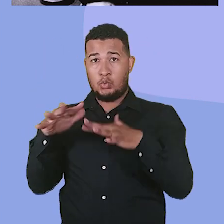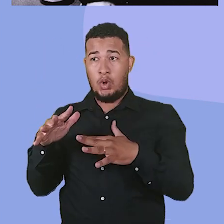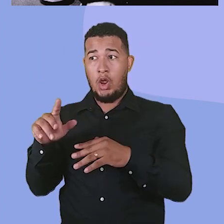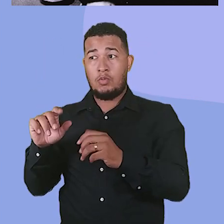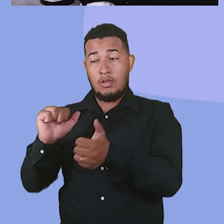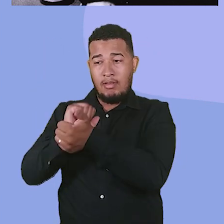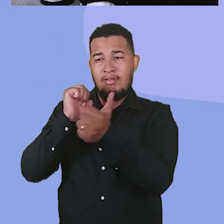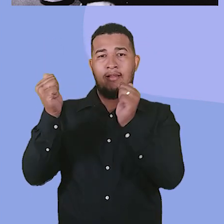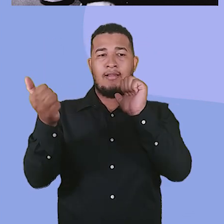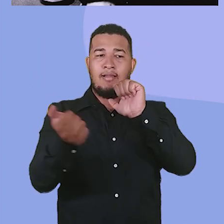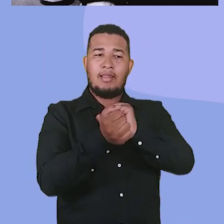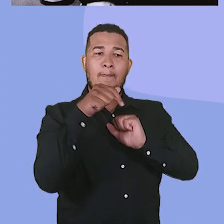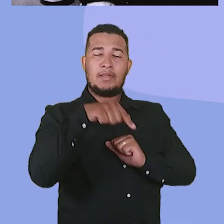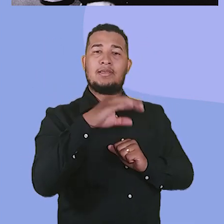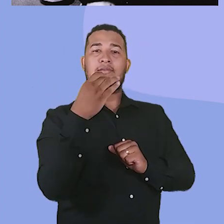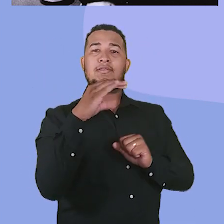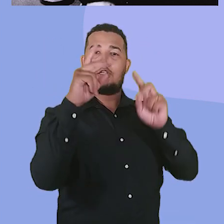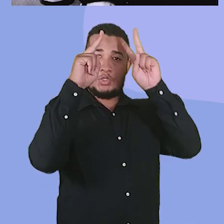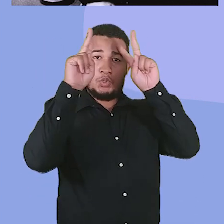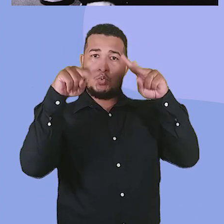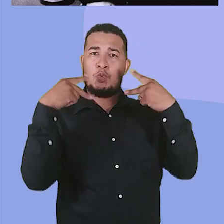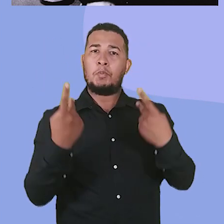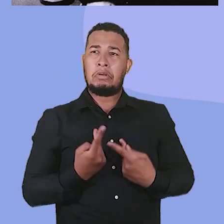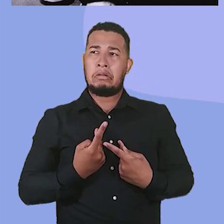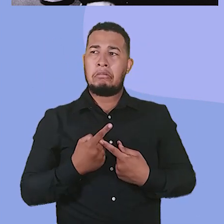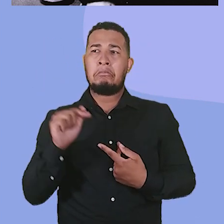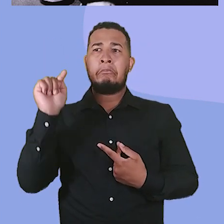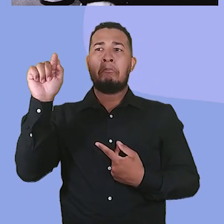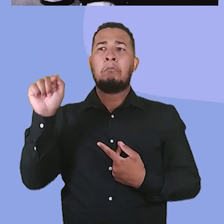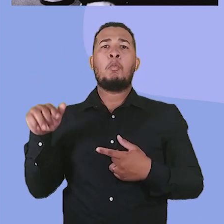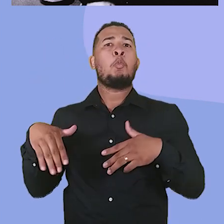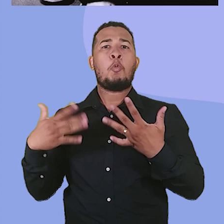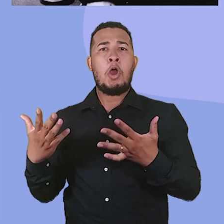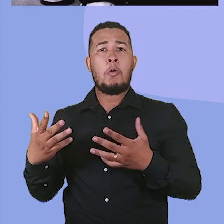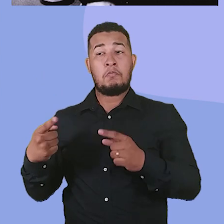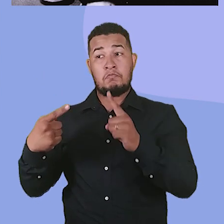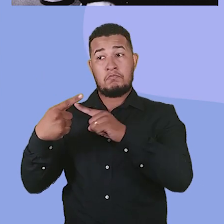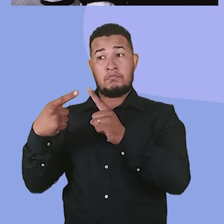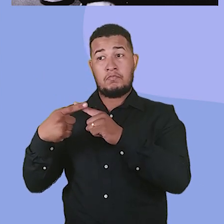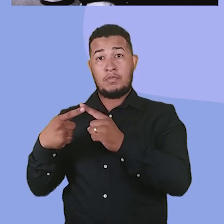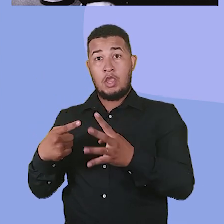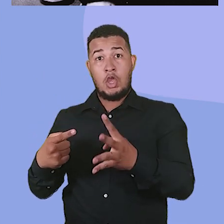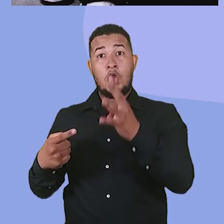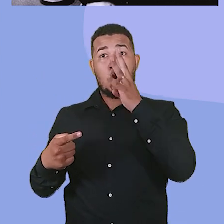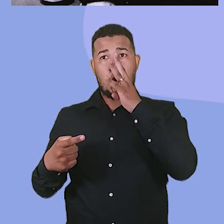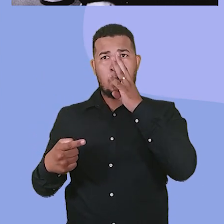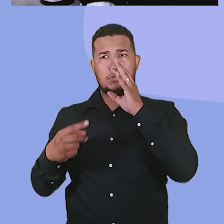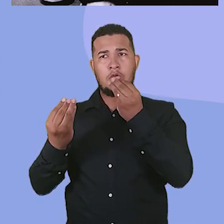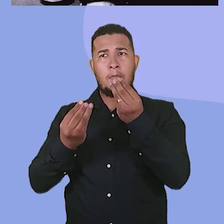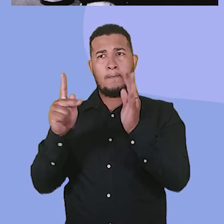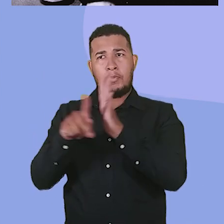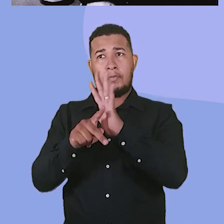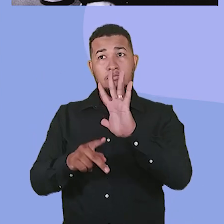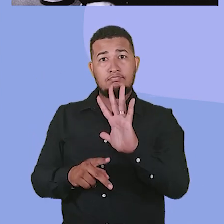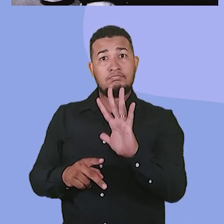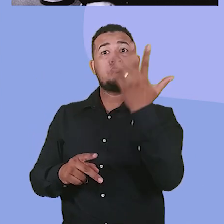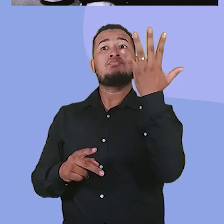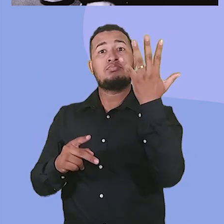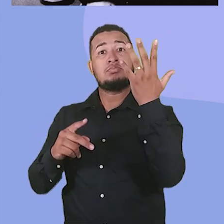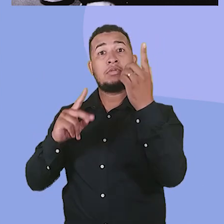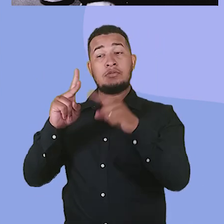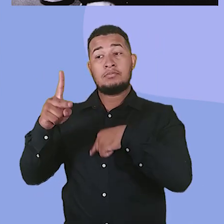para as ciências humanas. Que etapas são essas, né? Primeiro é a observação de um fenômeno